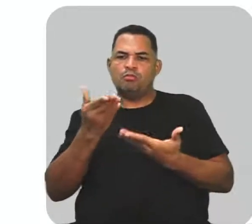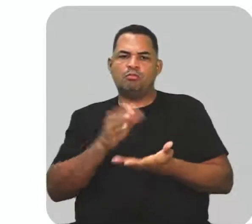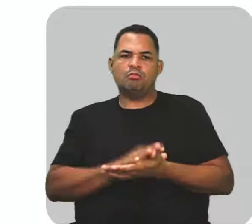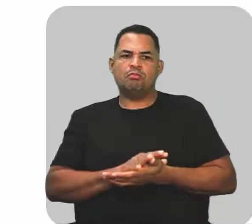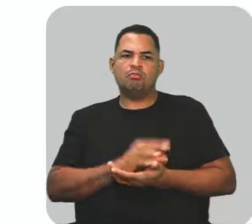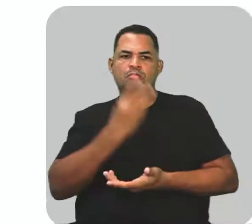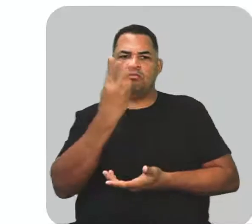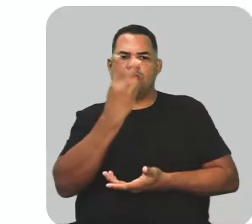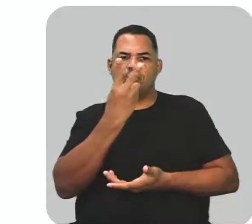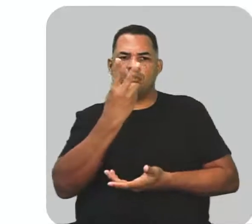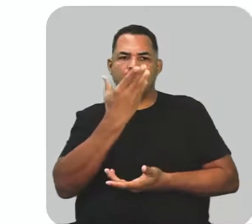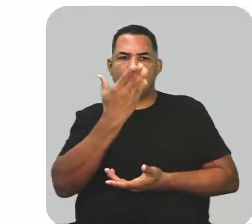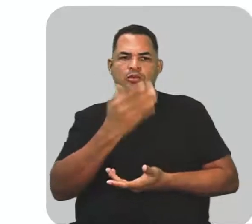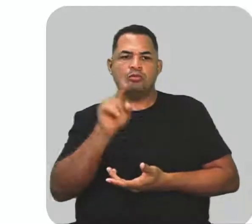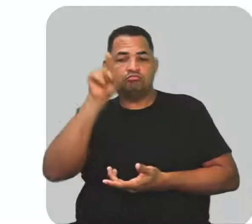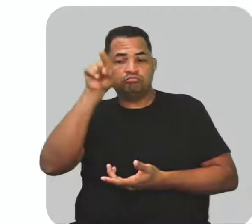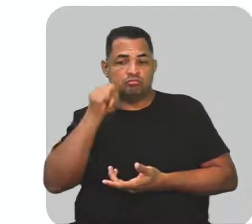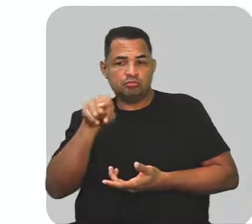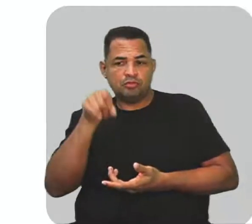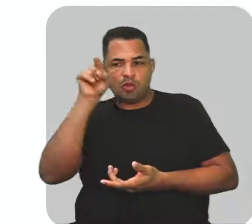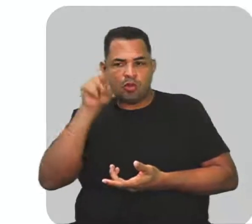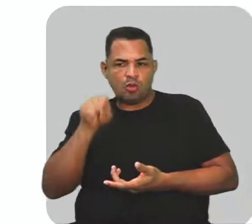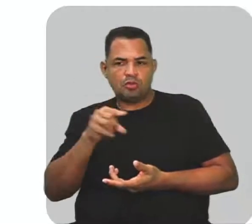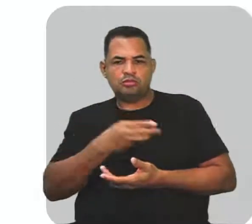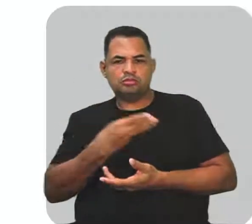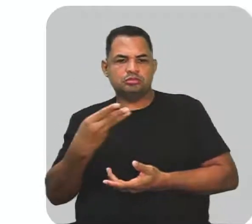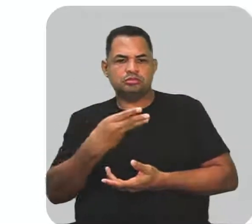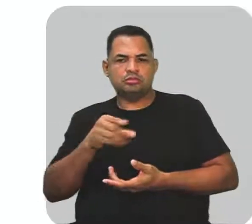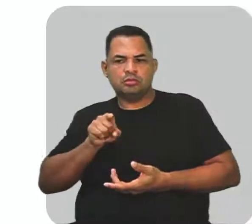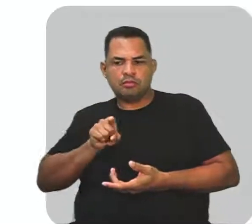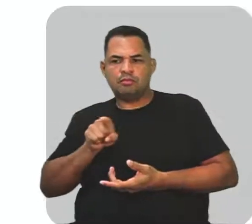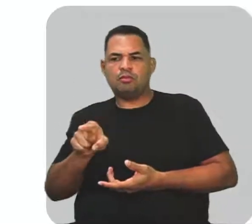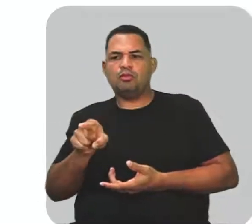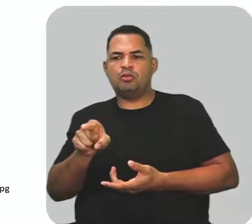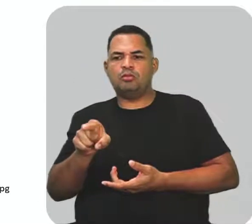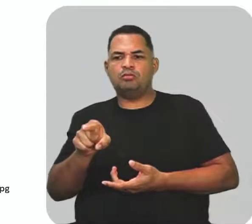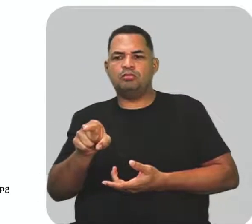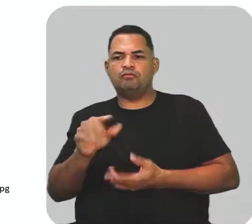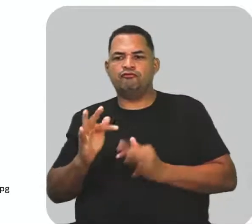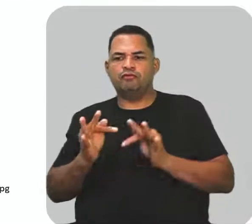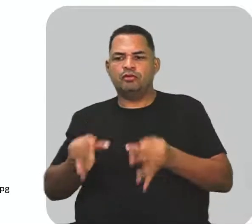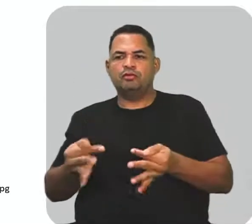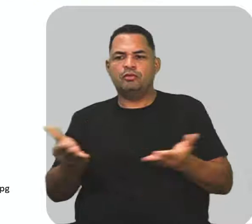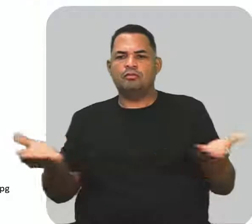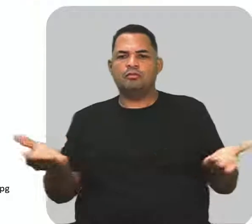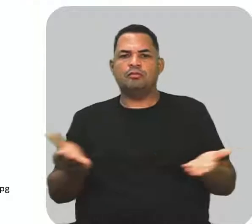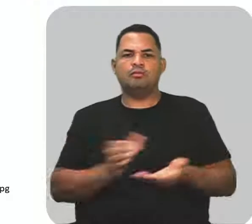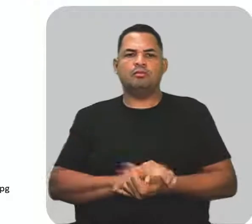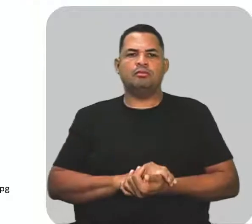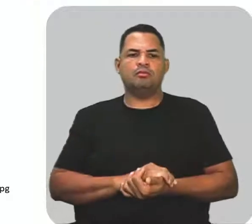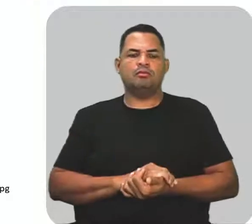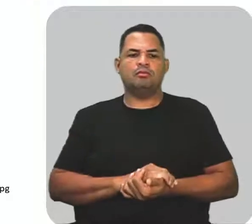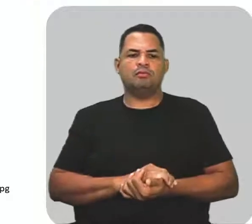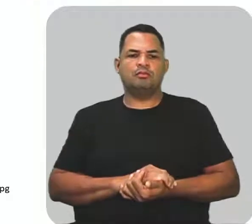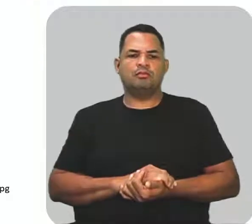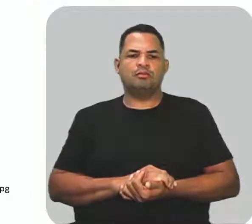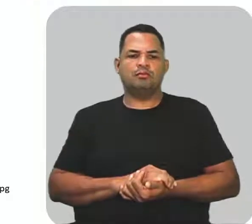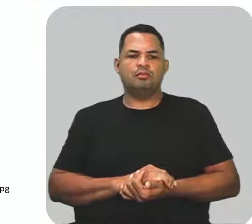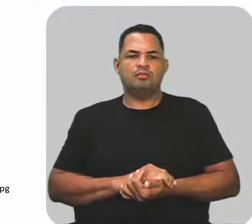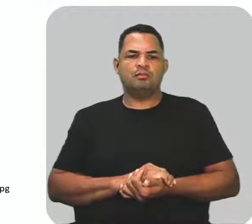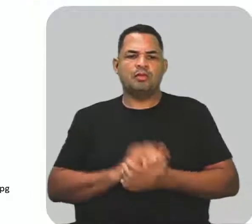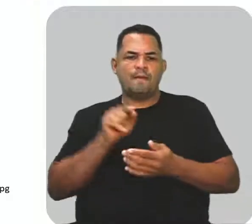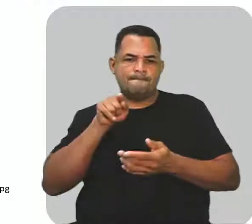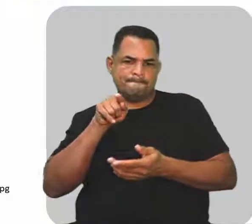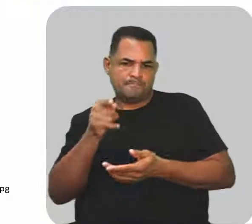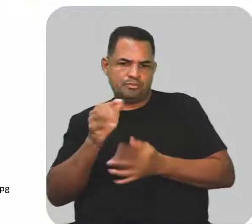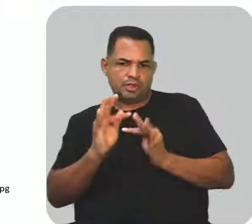que os dois aí com exclamativa e o terceiro enunciado com um ponto final, ok? Ou seja, a